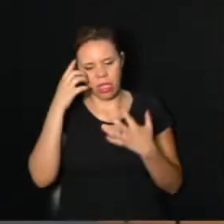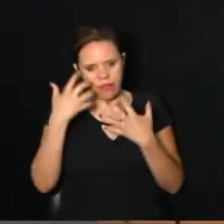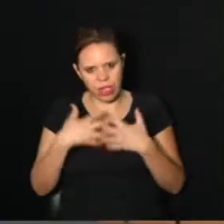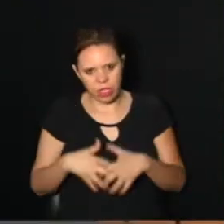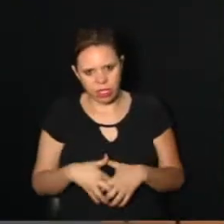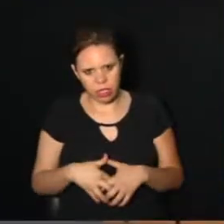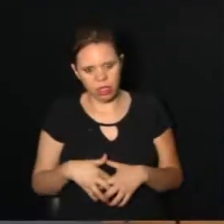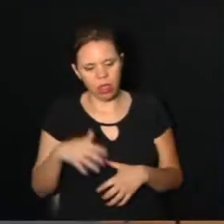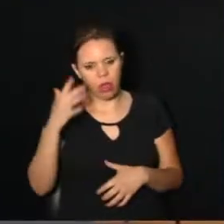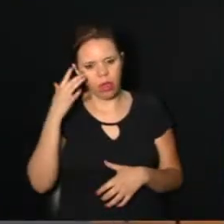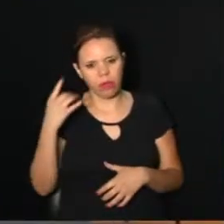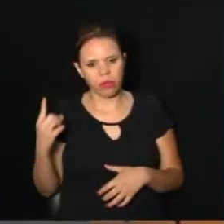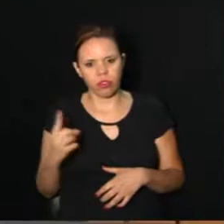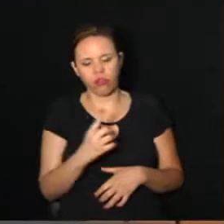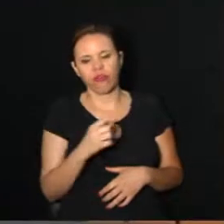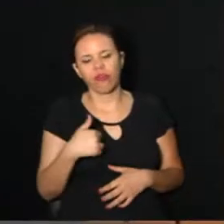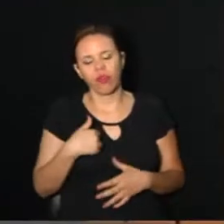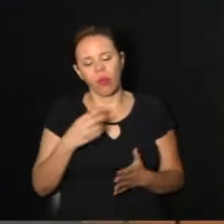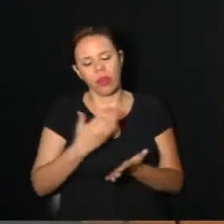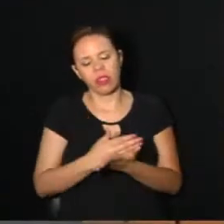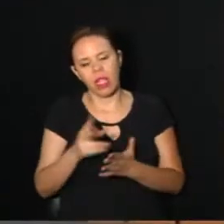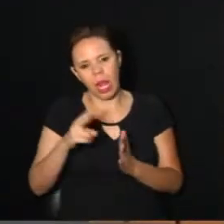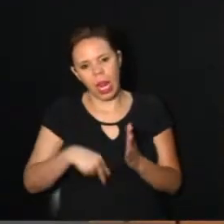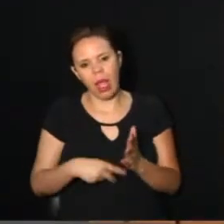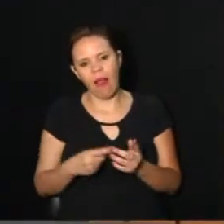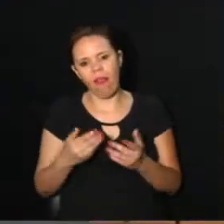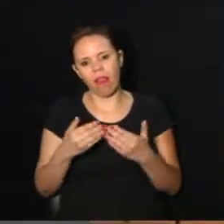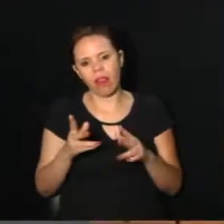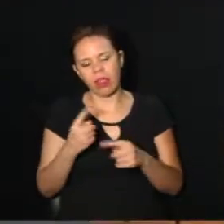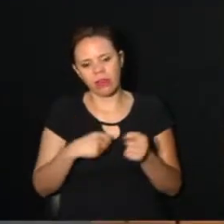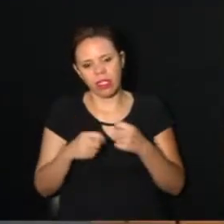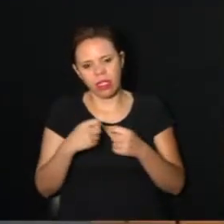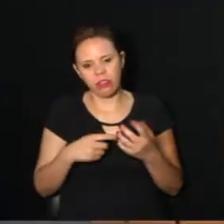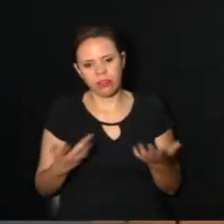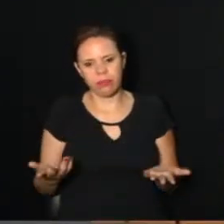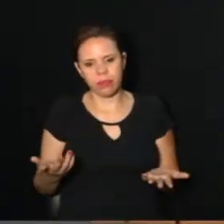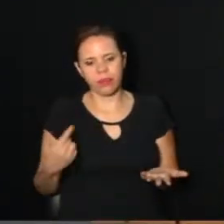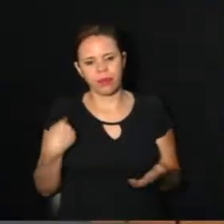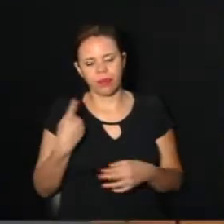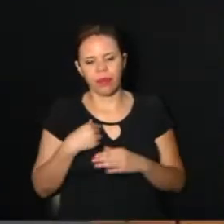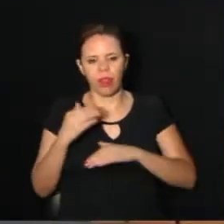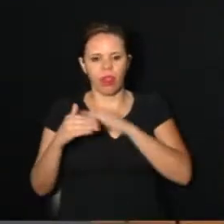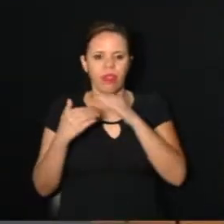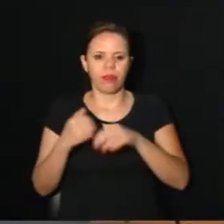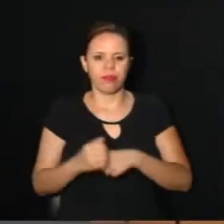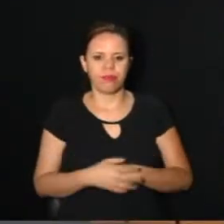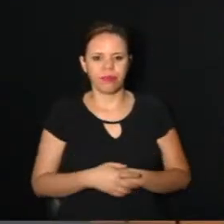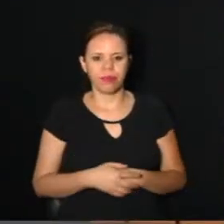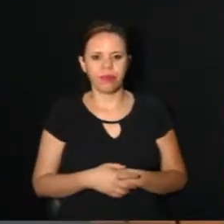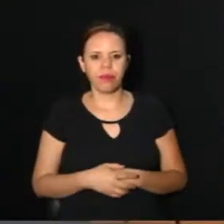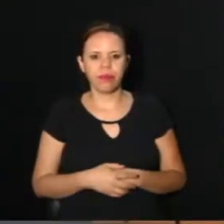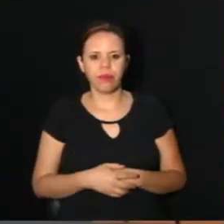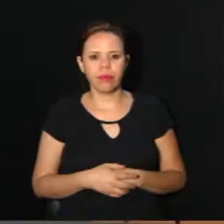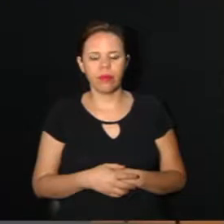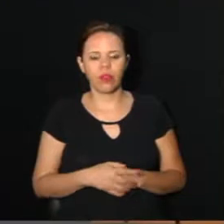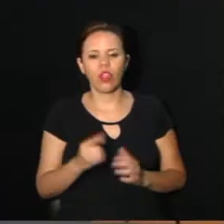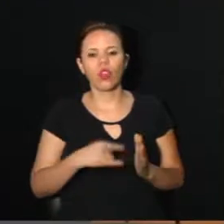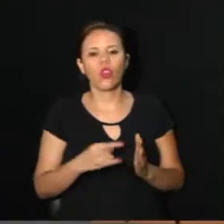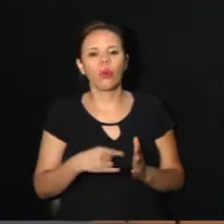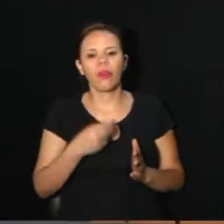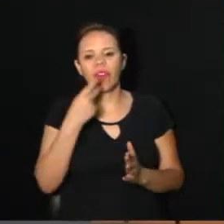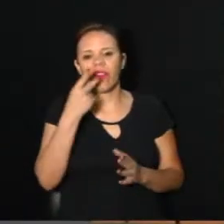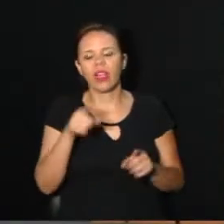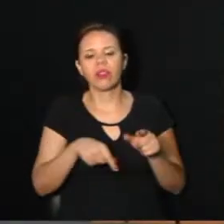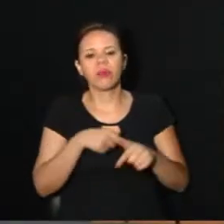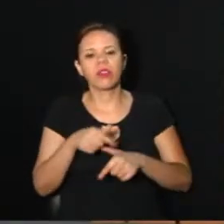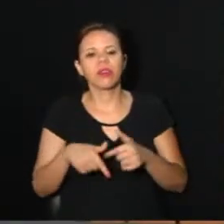me trouxe quando eu comecei a ler sobre liberdade econômica. E nós vamos mais além. Eles falam também do trabalho